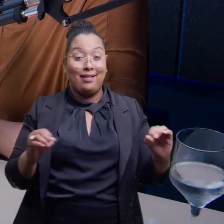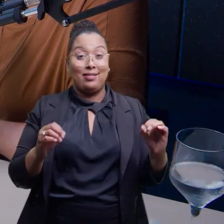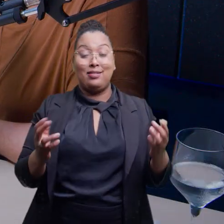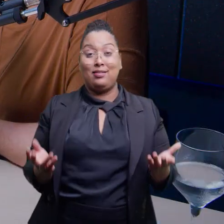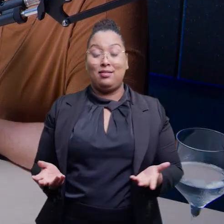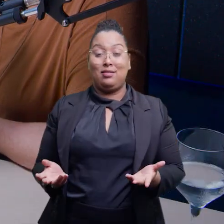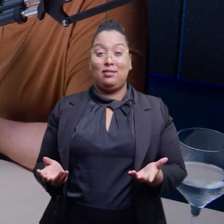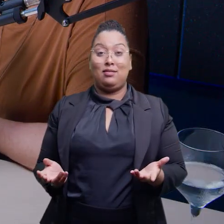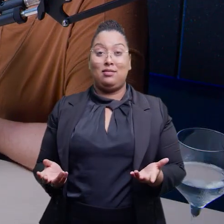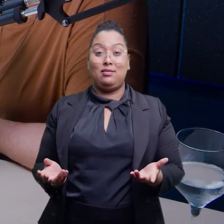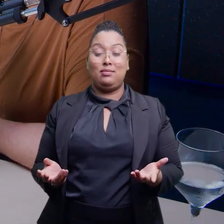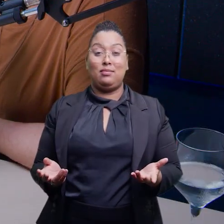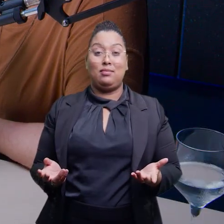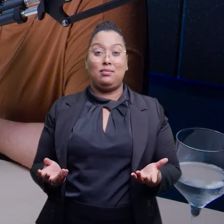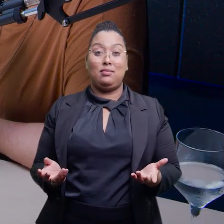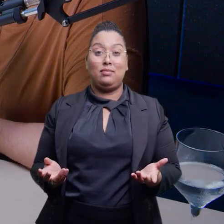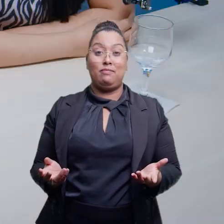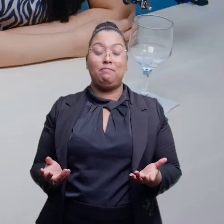nada?